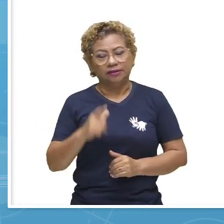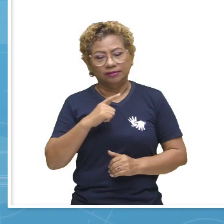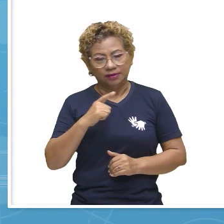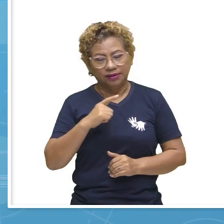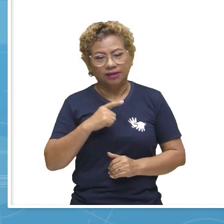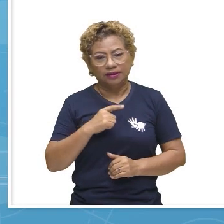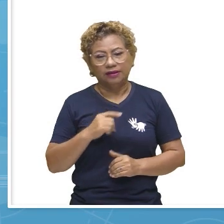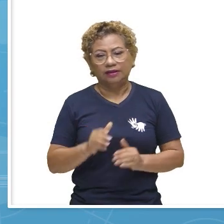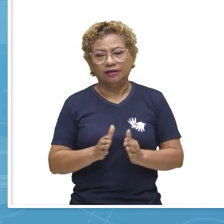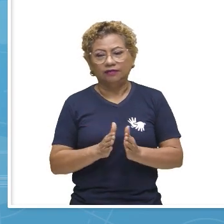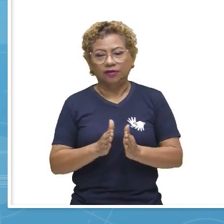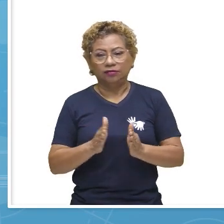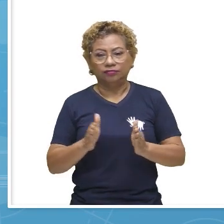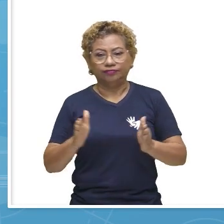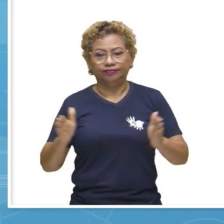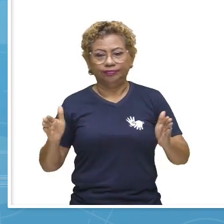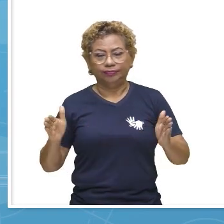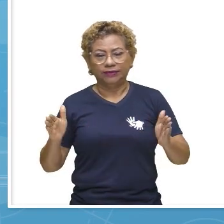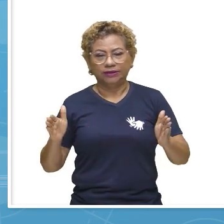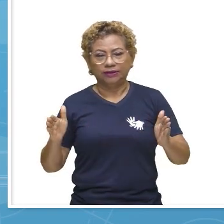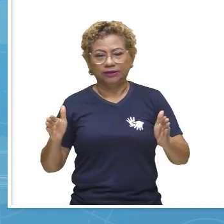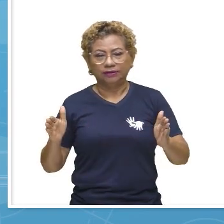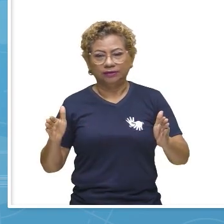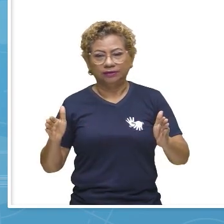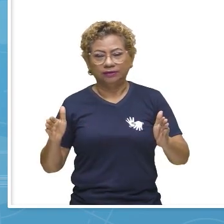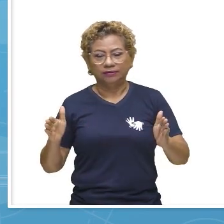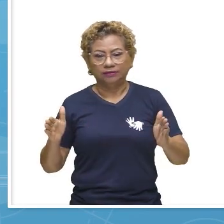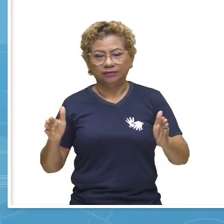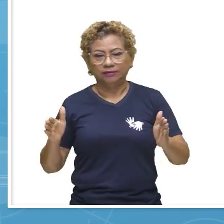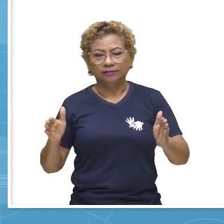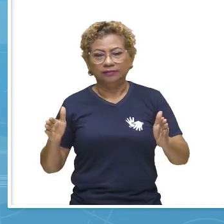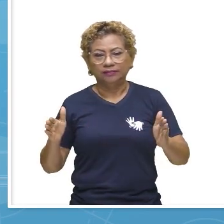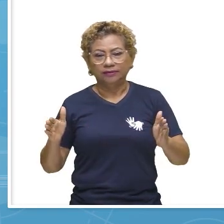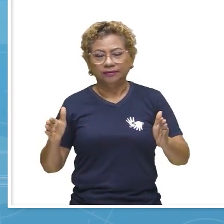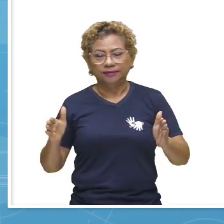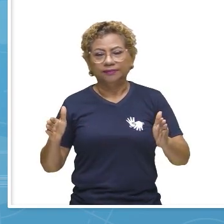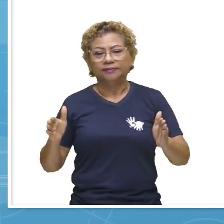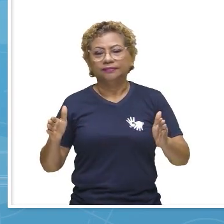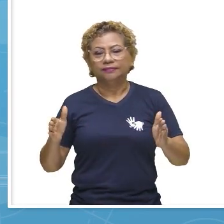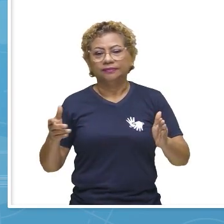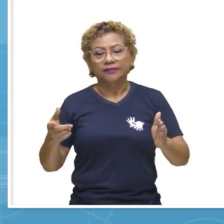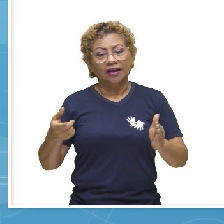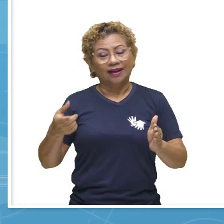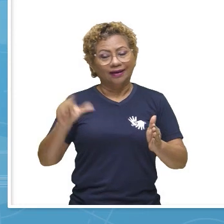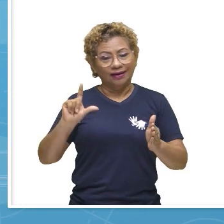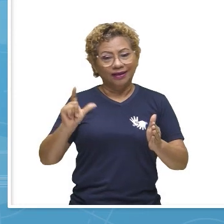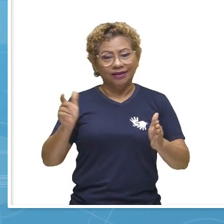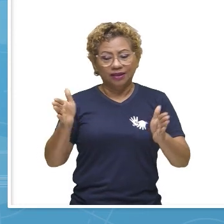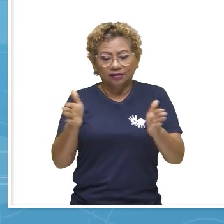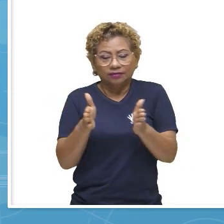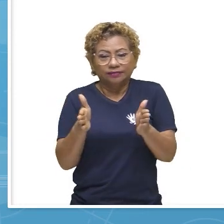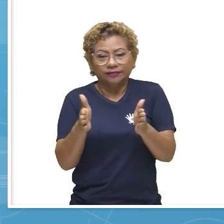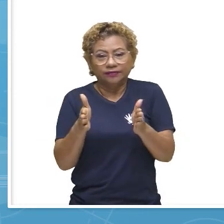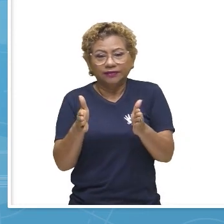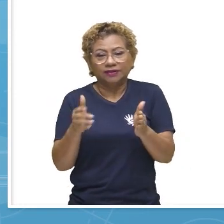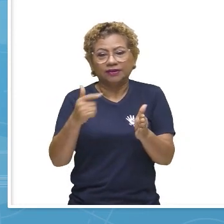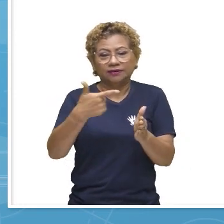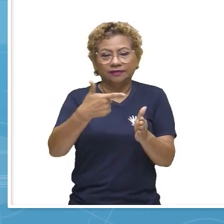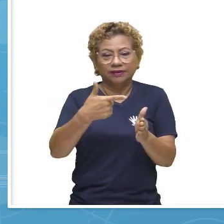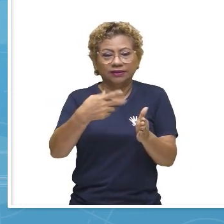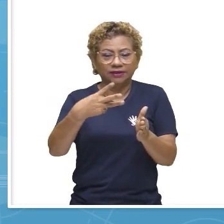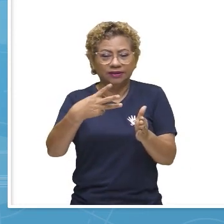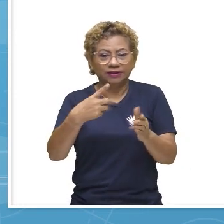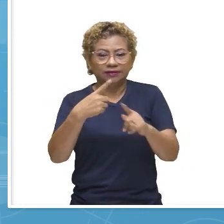ó, é 23 por 12. O resultado dessa área, multiplicando isso daí,